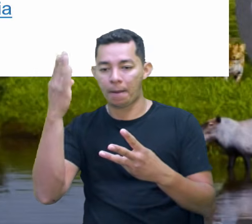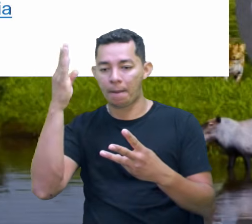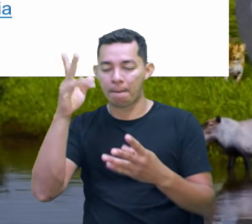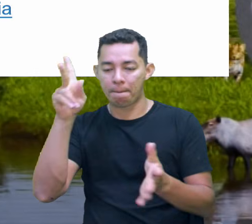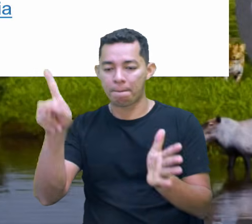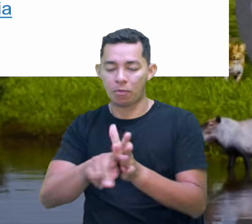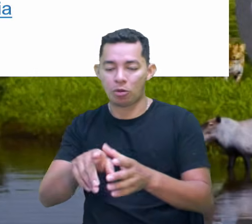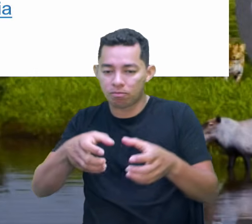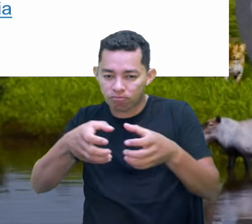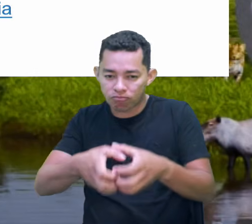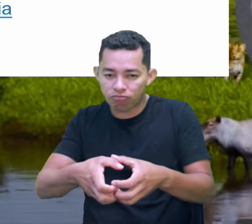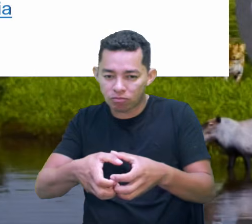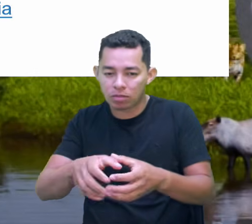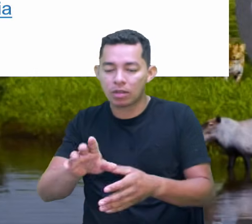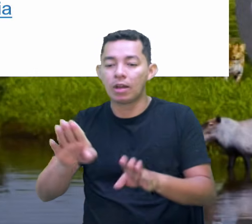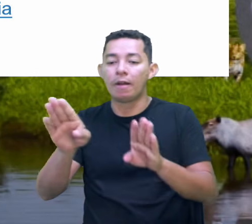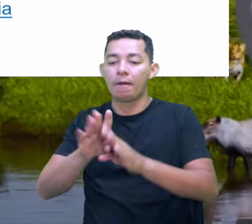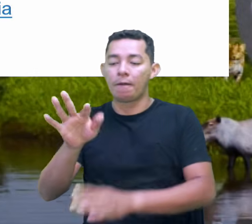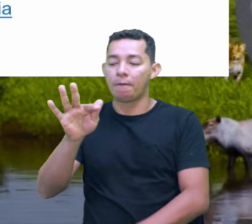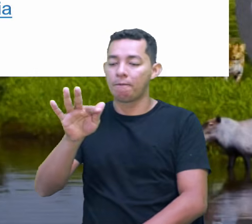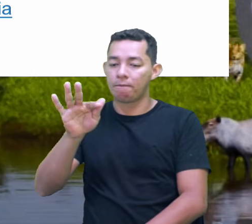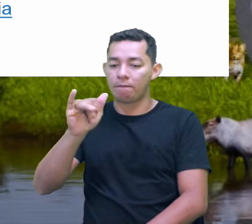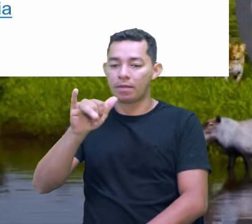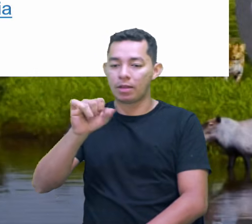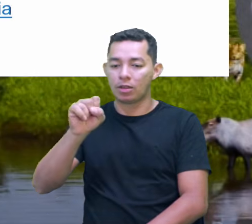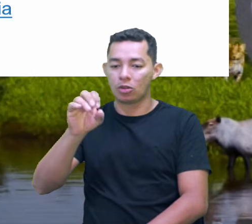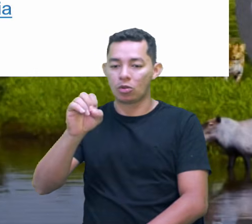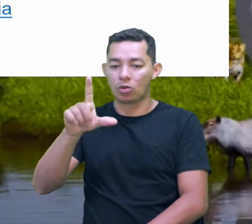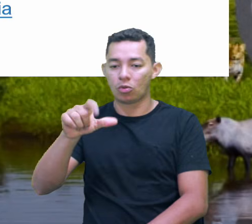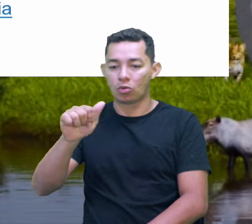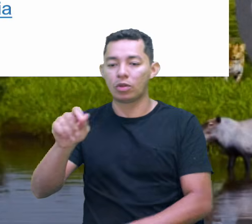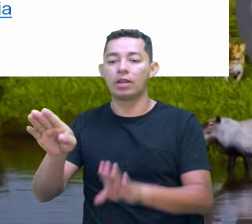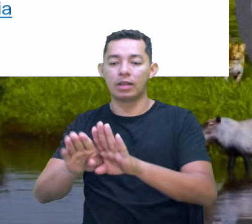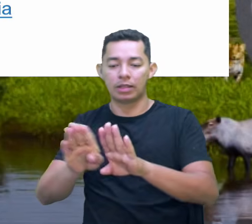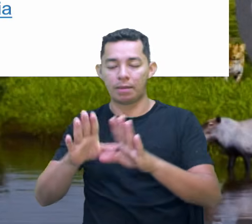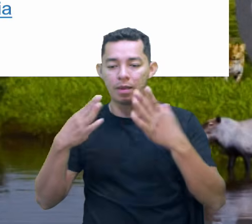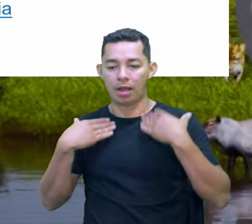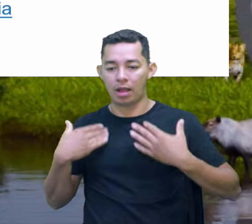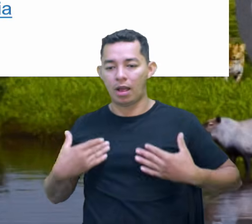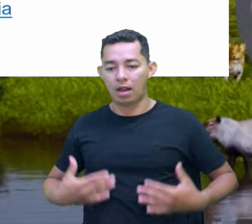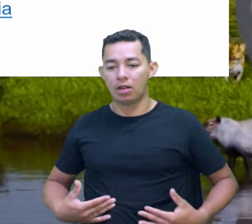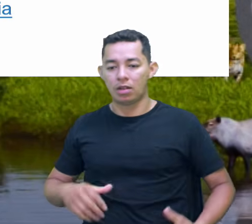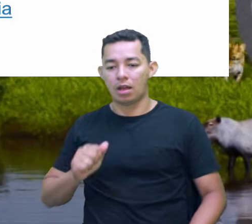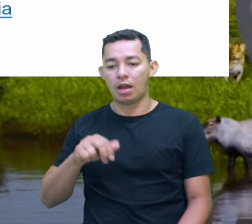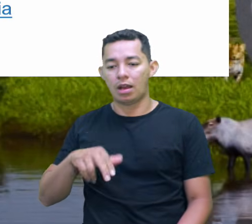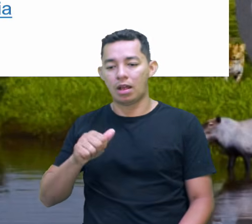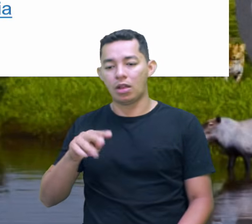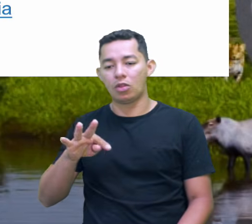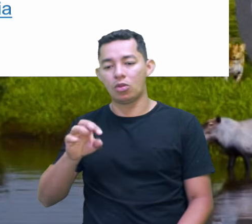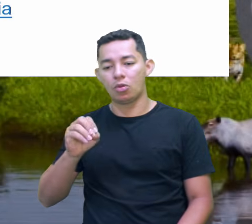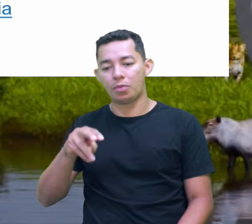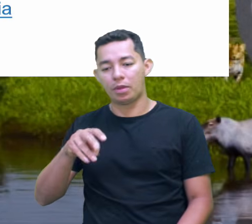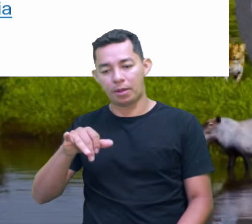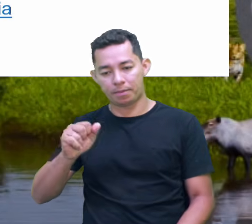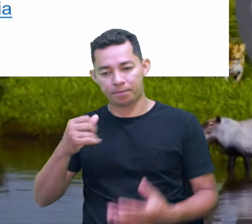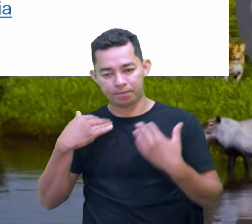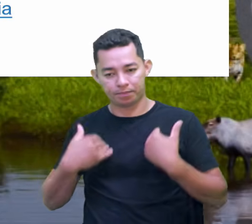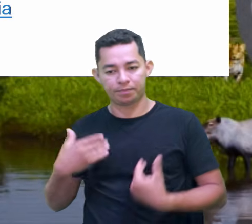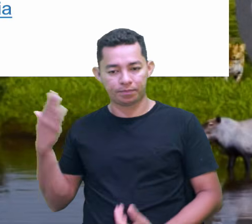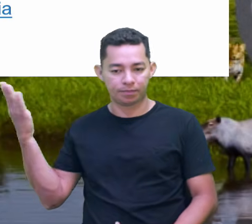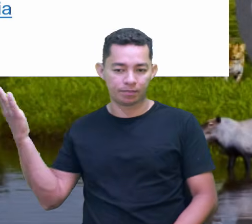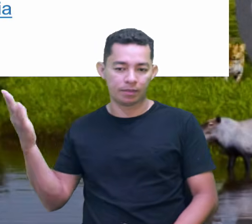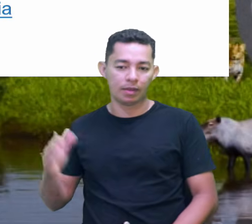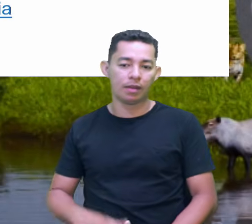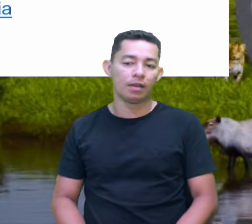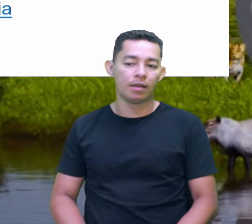molecular, fisiologia e anatomia, tá? Por quê? Organismos são diferentes,